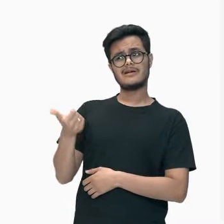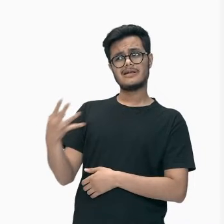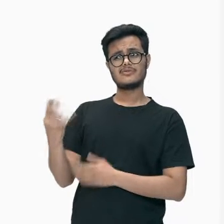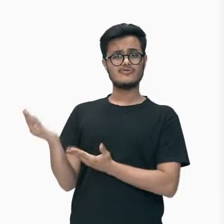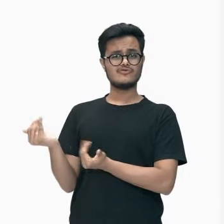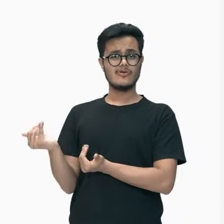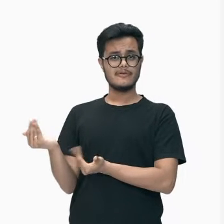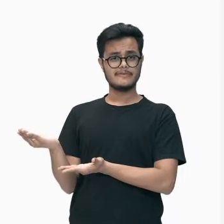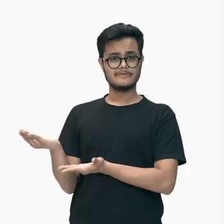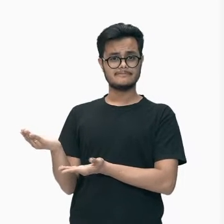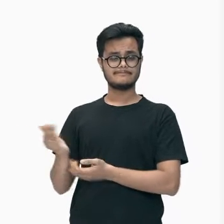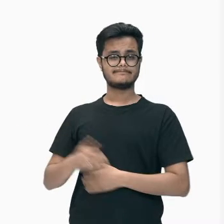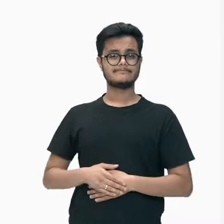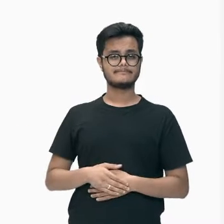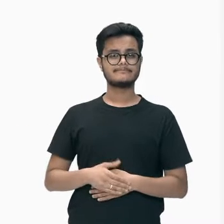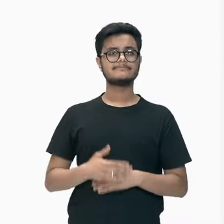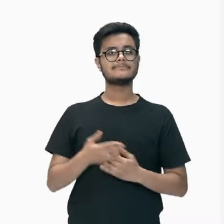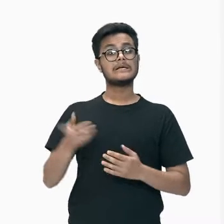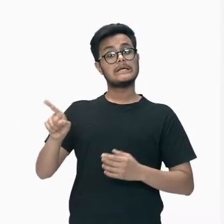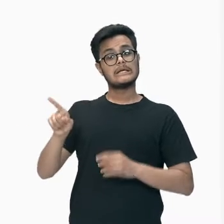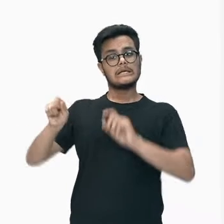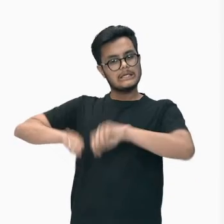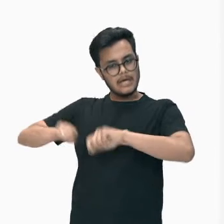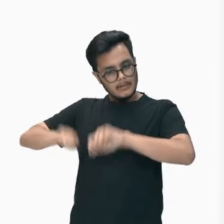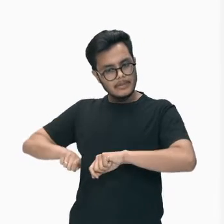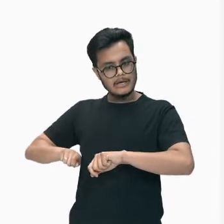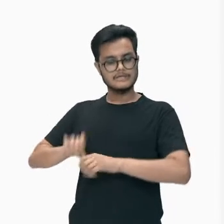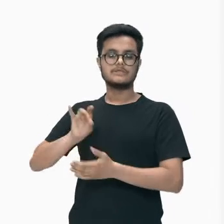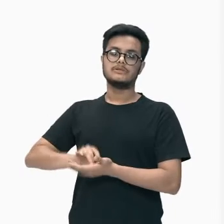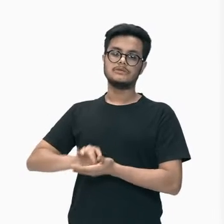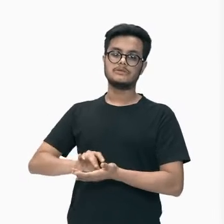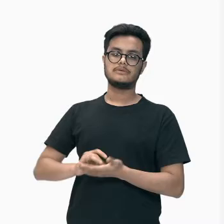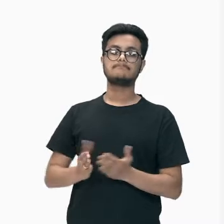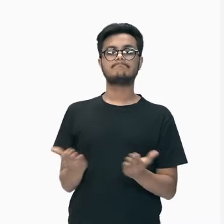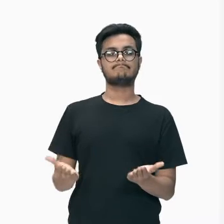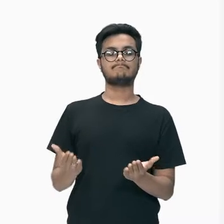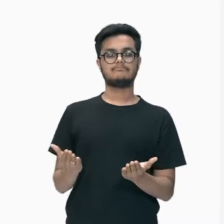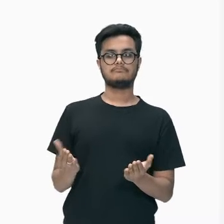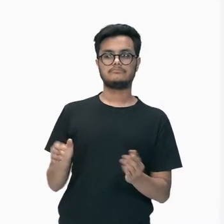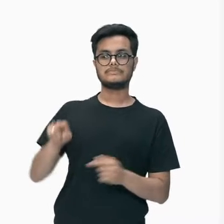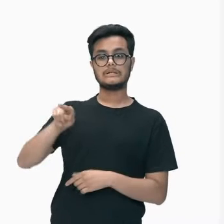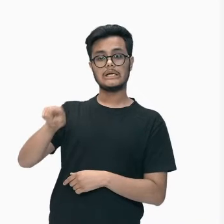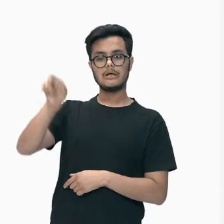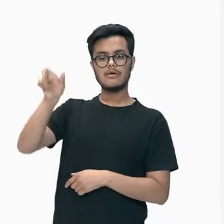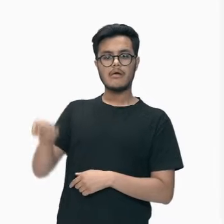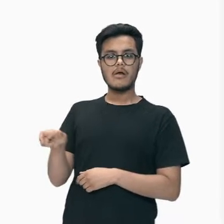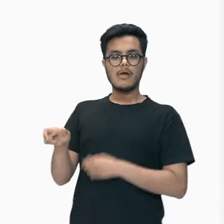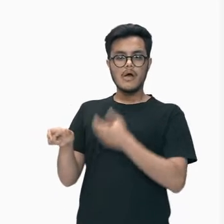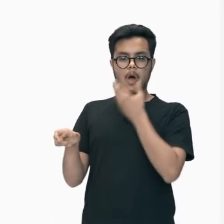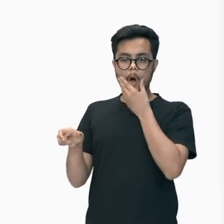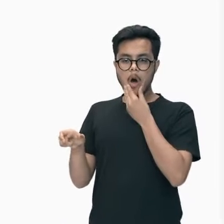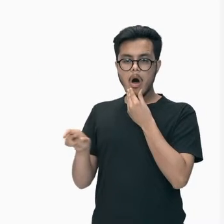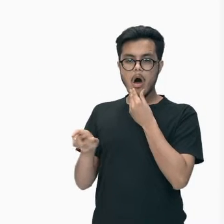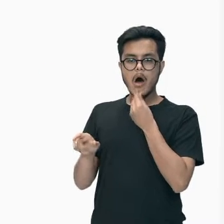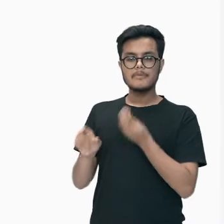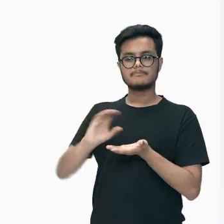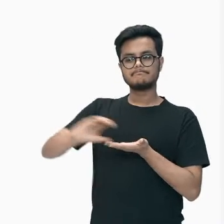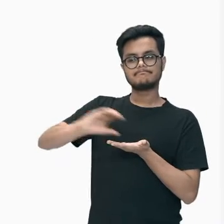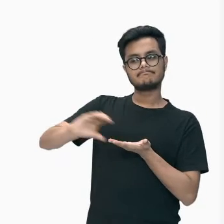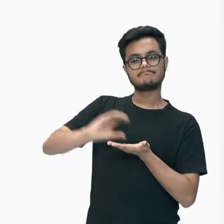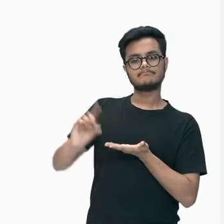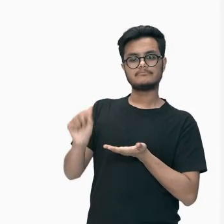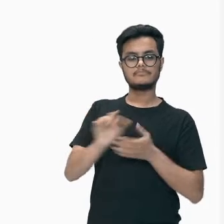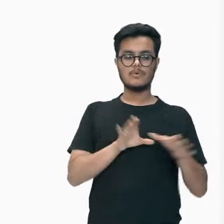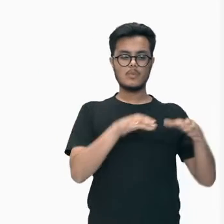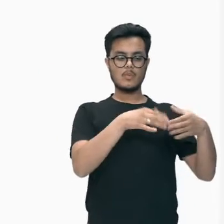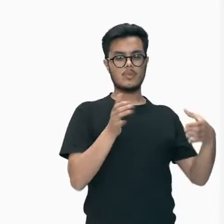anos, mais preparado, muito preparado. Mesmo assim, os patrocinadores do golpe não